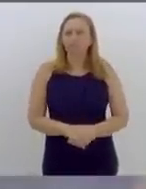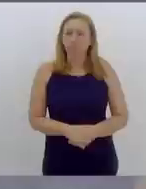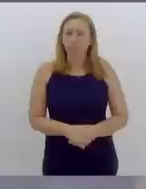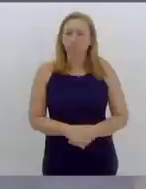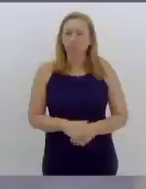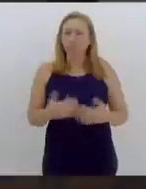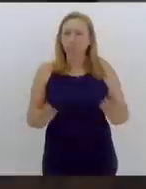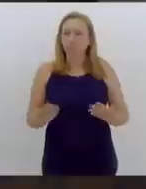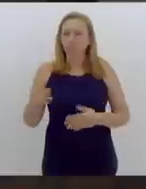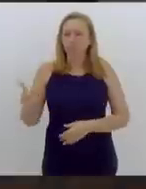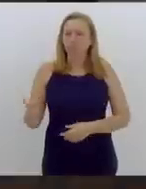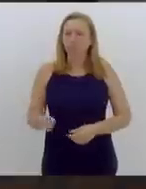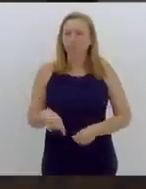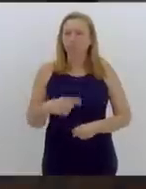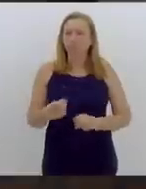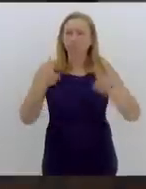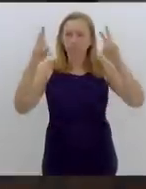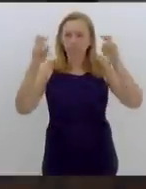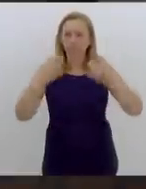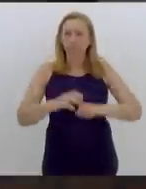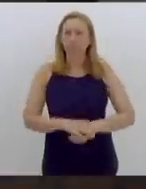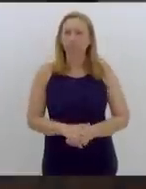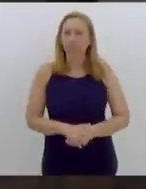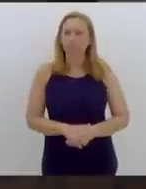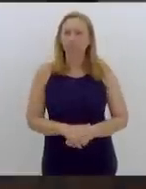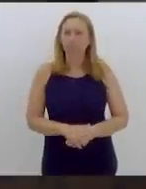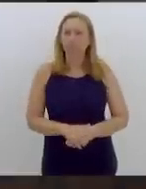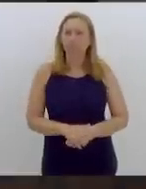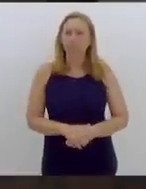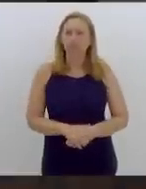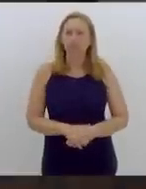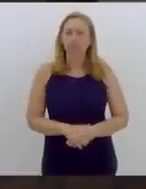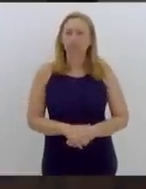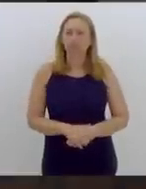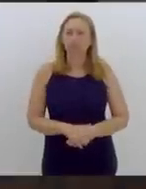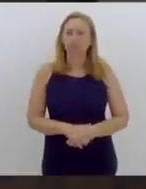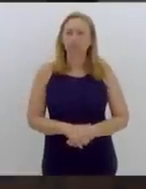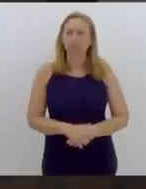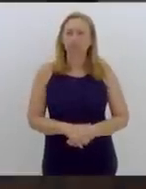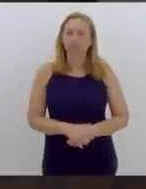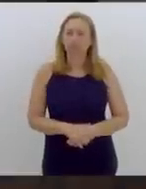Então o próximo próximo orador agora cadê